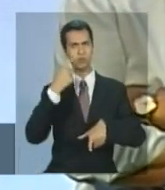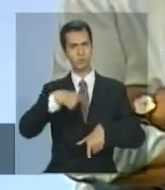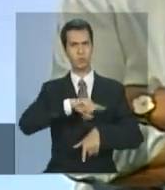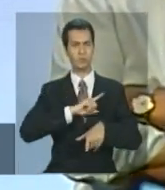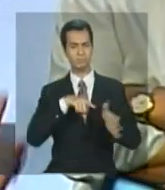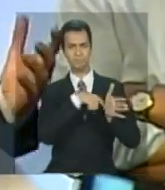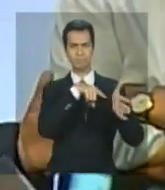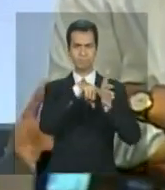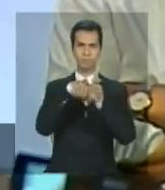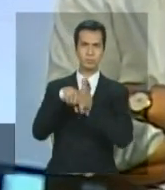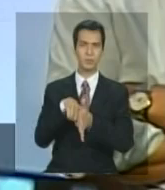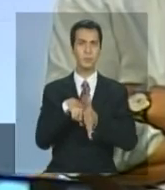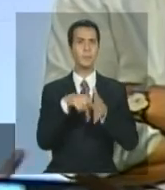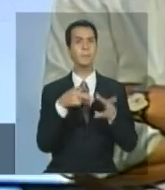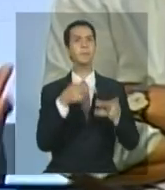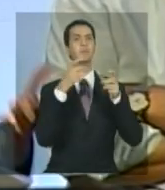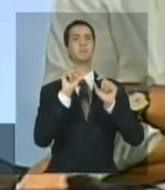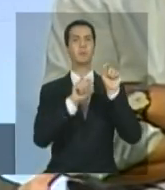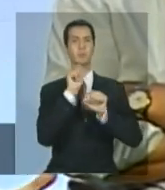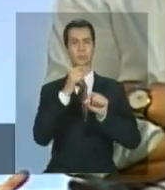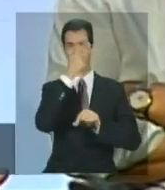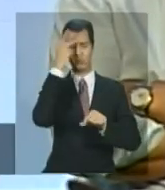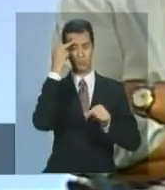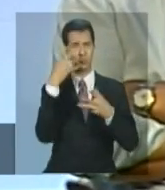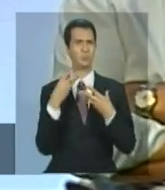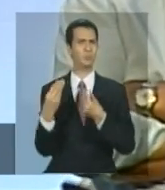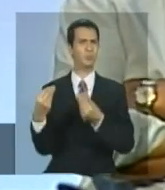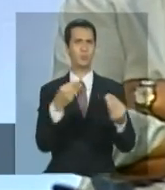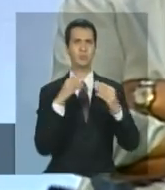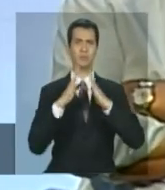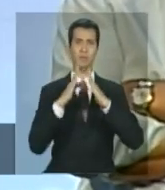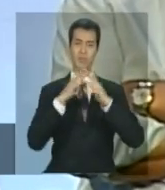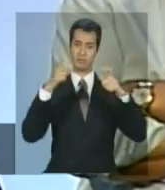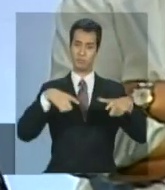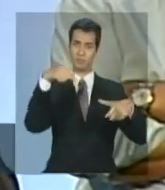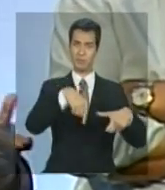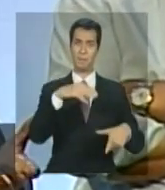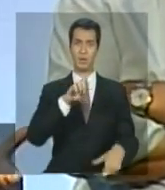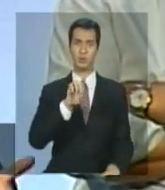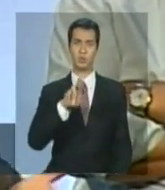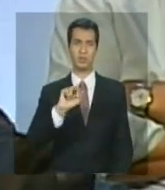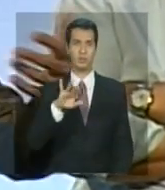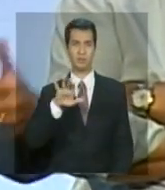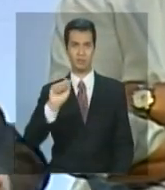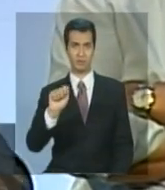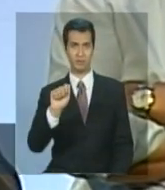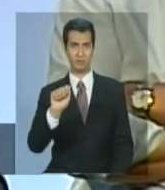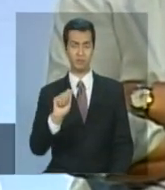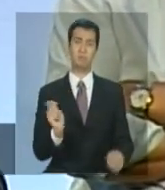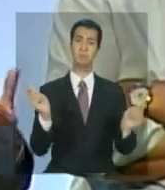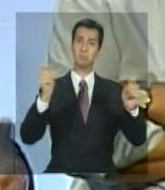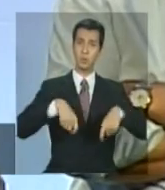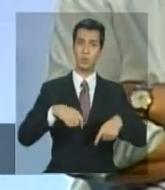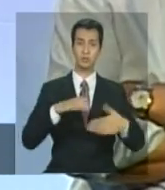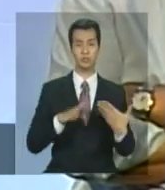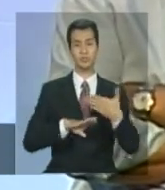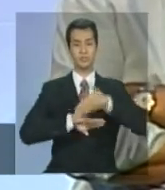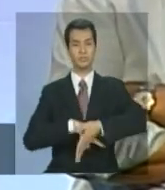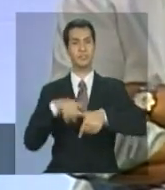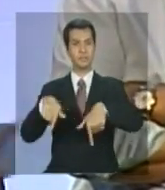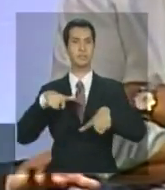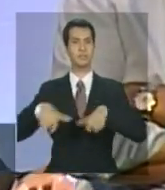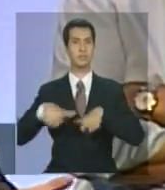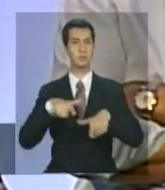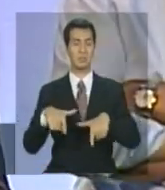muitos deles estão situados aqui, que vivem aqui no bairro de Madureira. Muitos deles que podem vir para esse